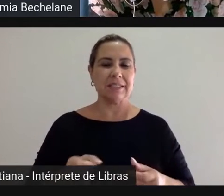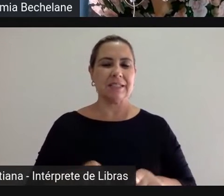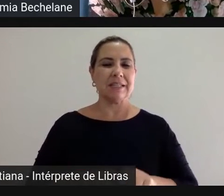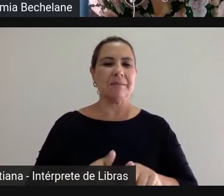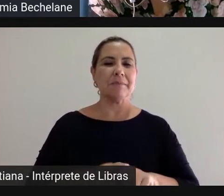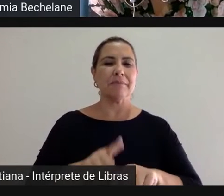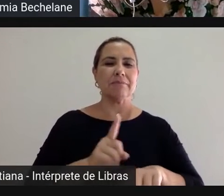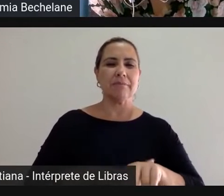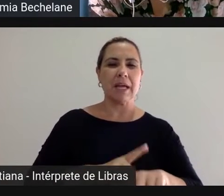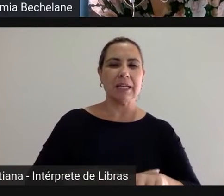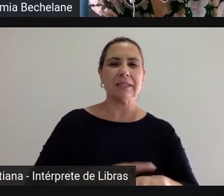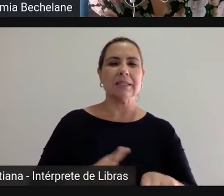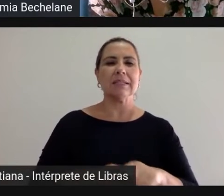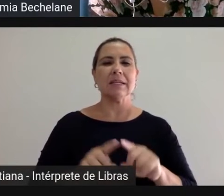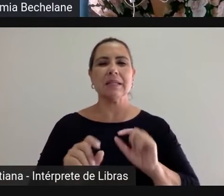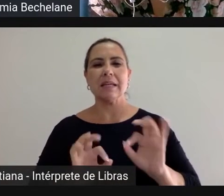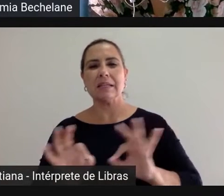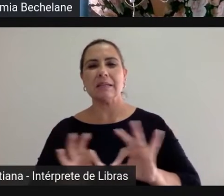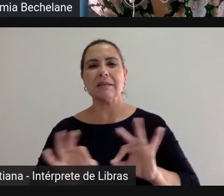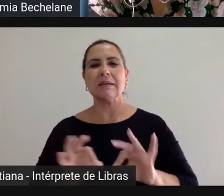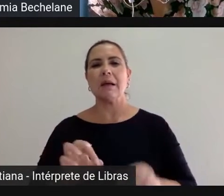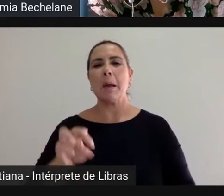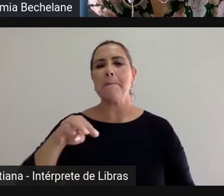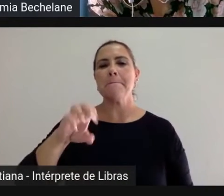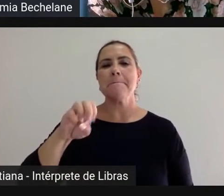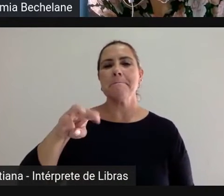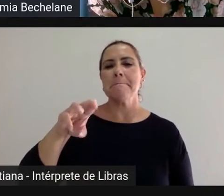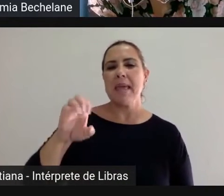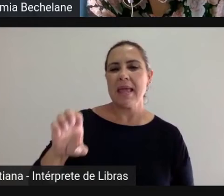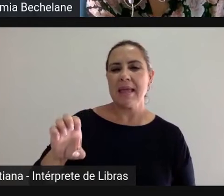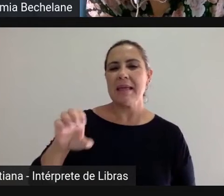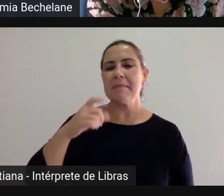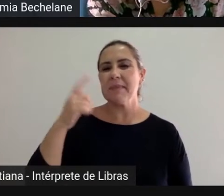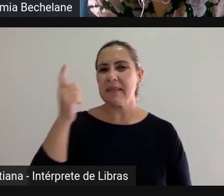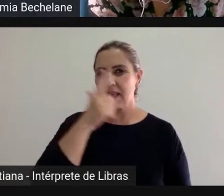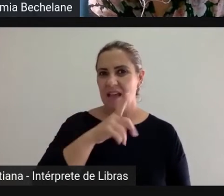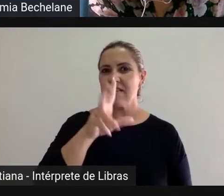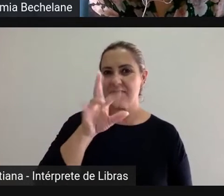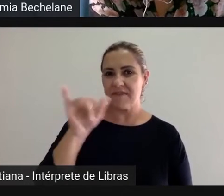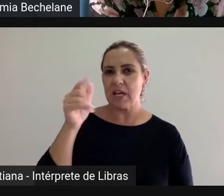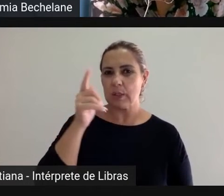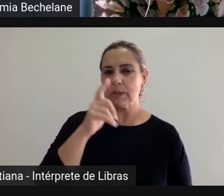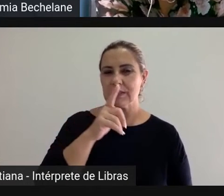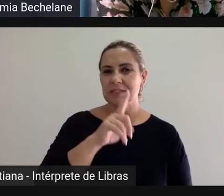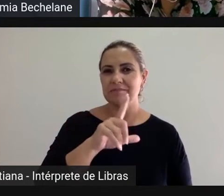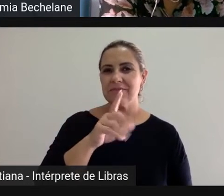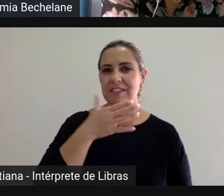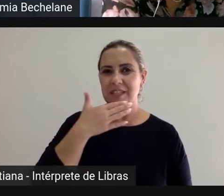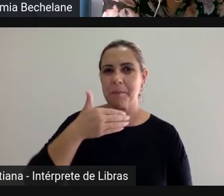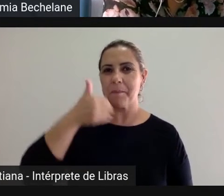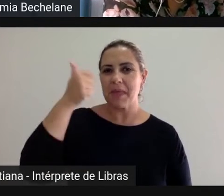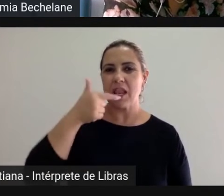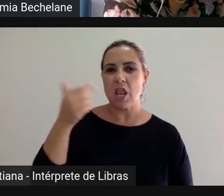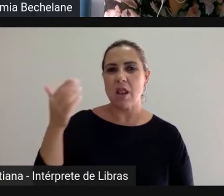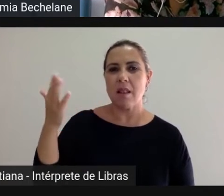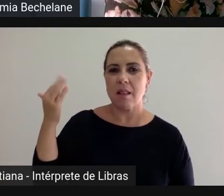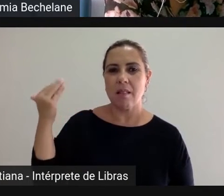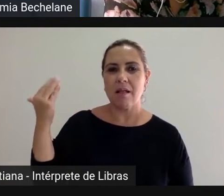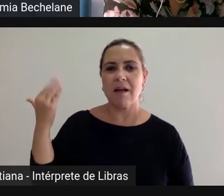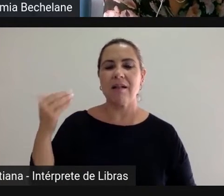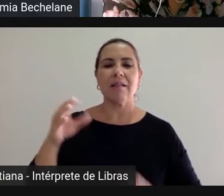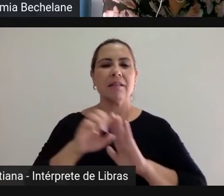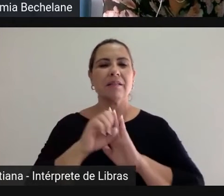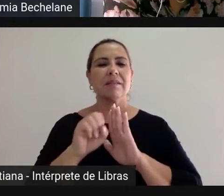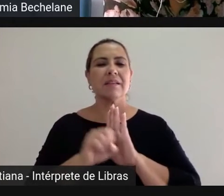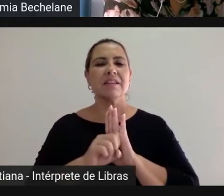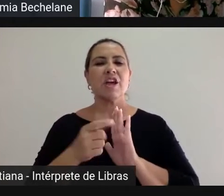hipermediatizada, com infotainment, com meme, com tudo isso, será que ela vai dar conta de ser um pouco melhor do que foi o século XX? Então, vamos fazer